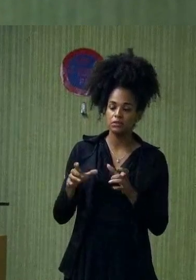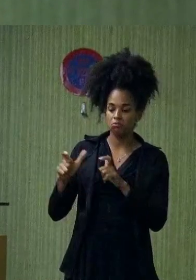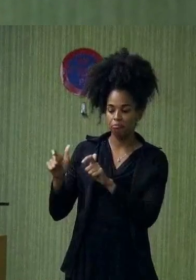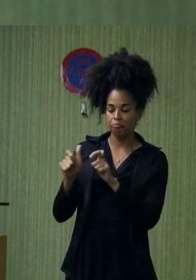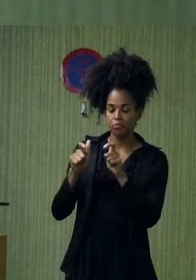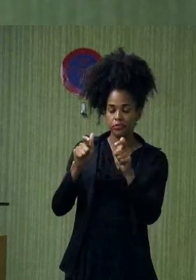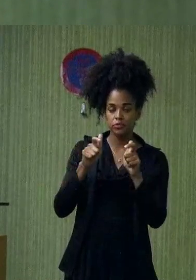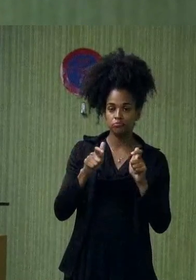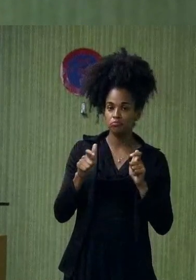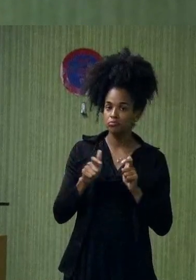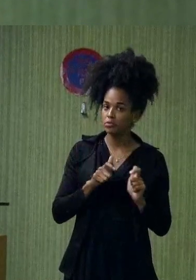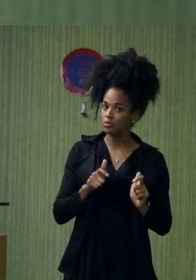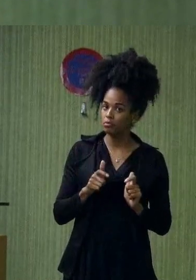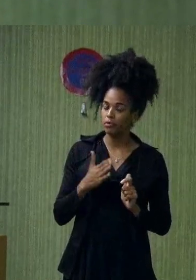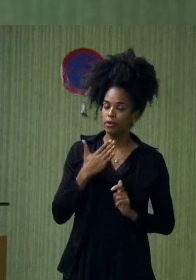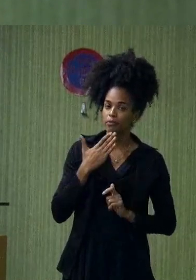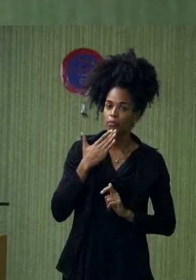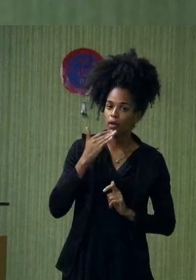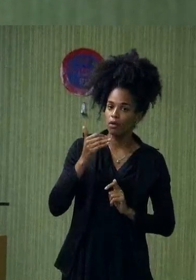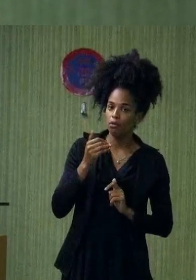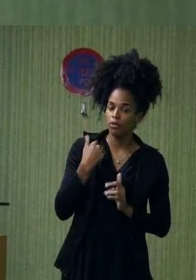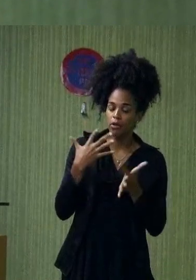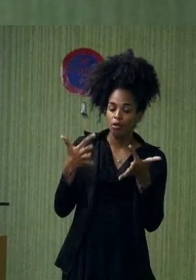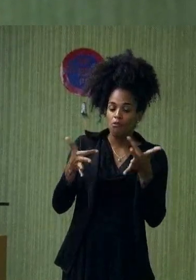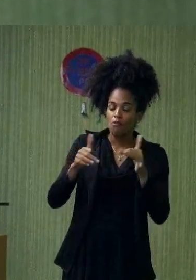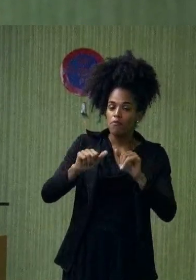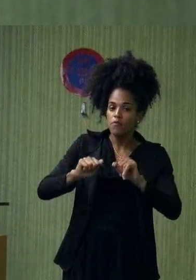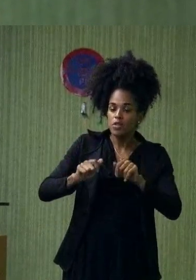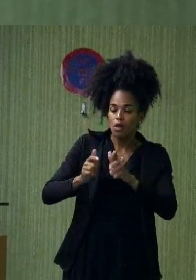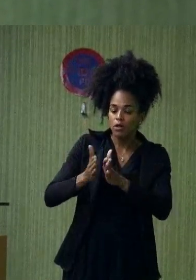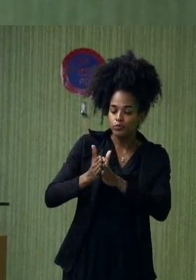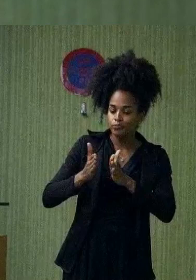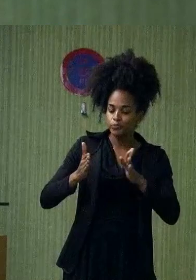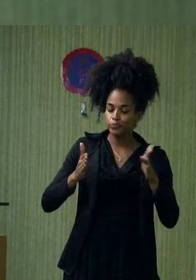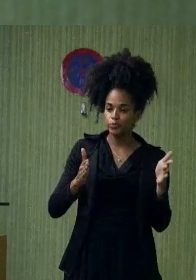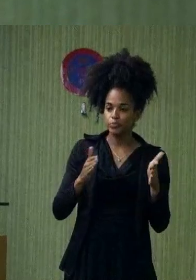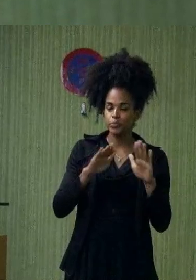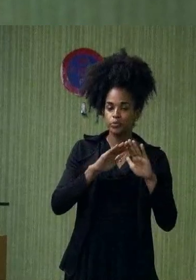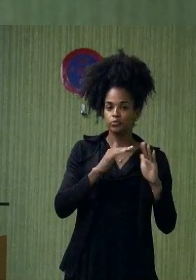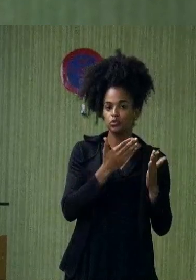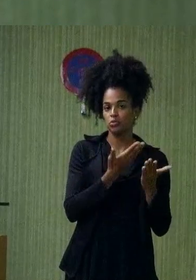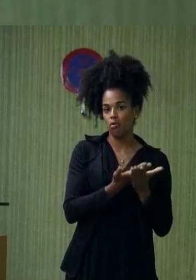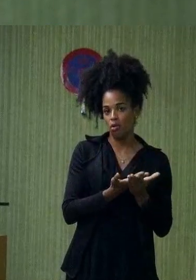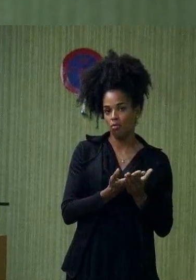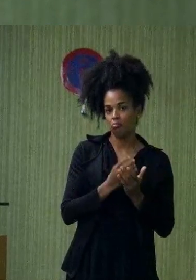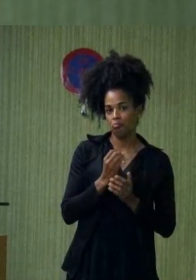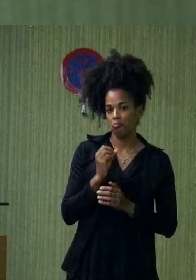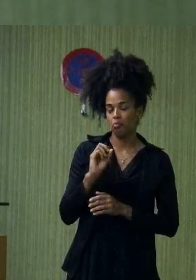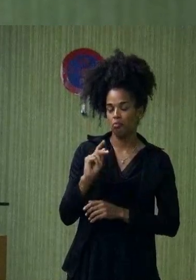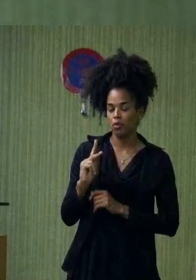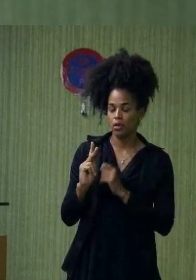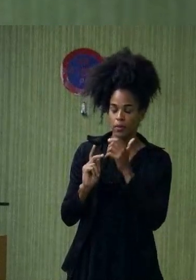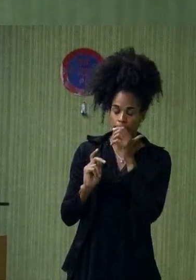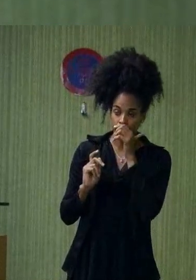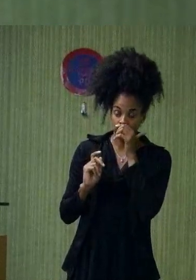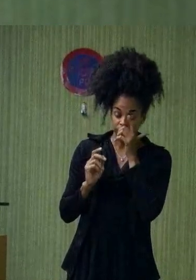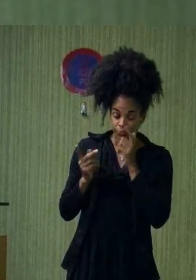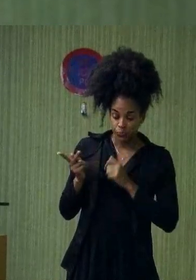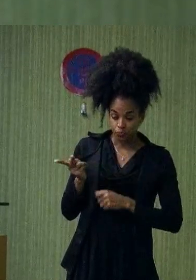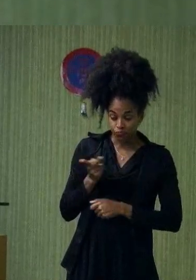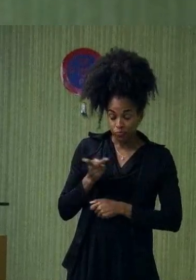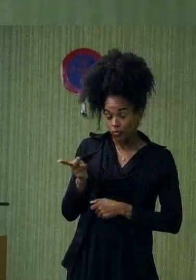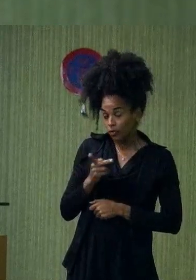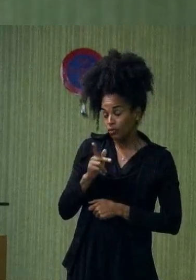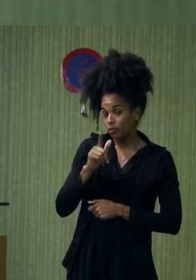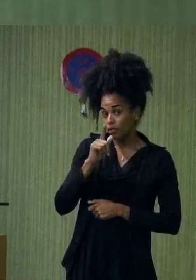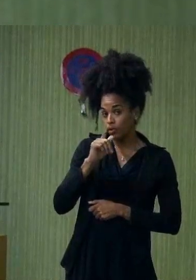isso Rio Amazonas pode ver que o Amazonas sempre é mais eh cheinho do que o Rio Negro Rio Negro é o rio que tem